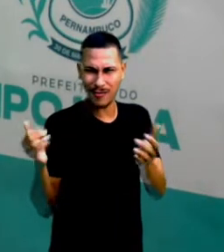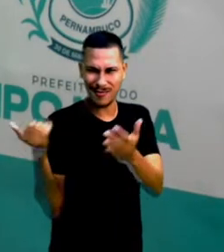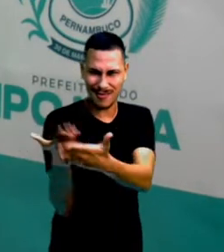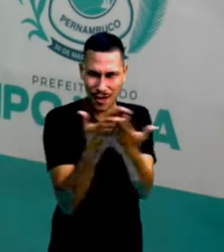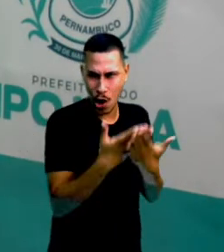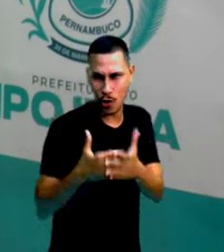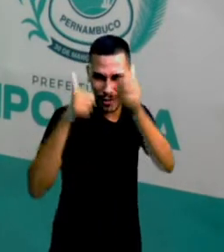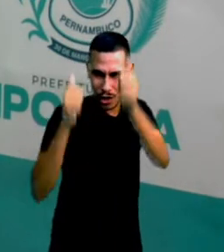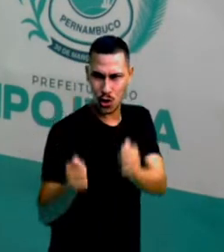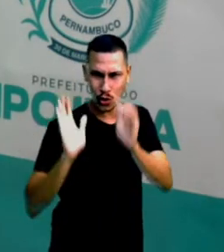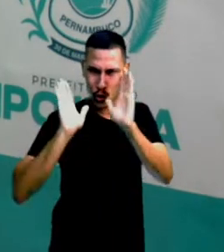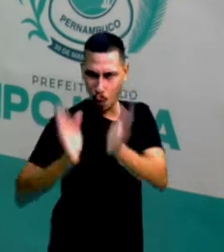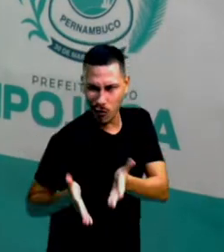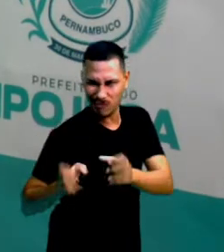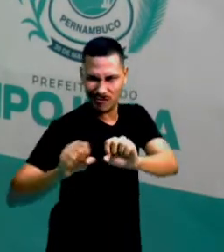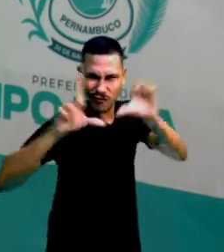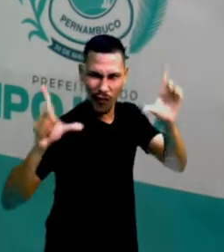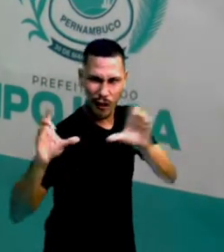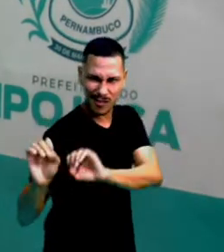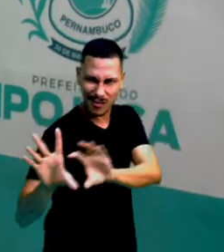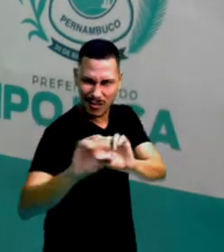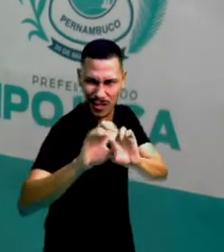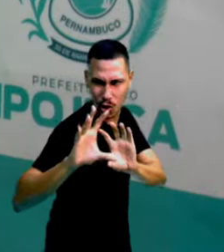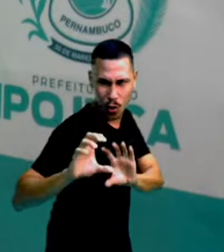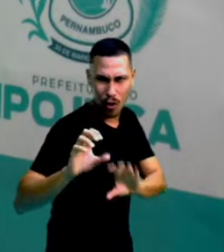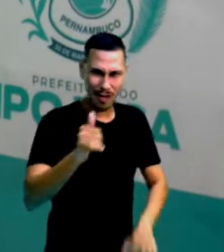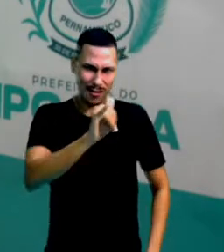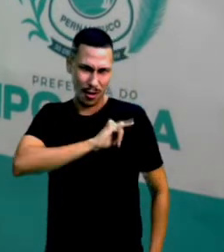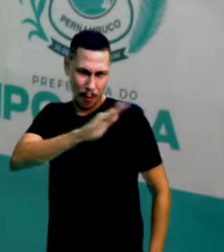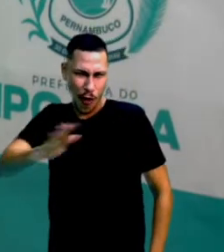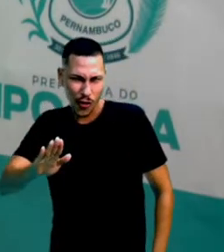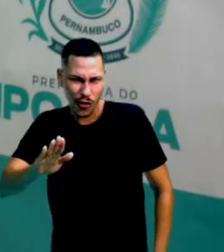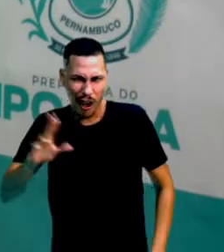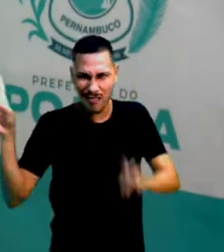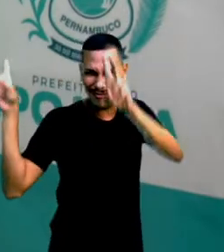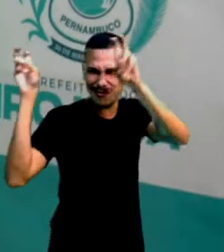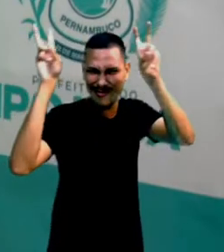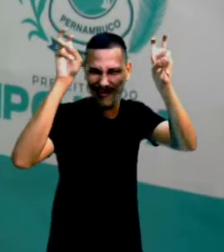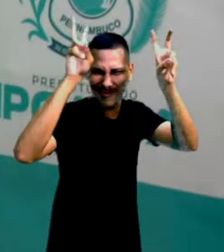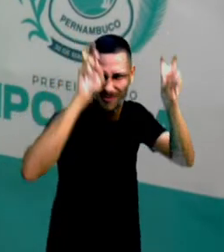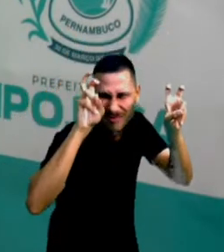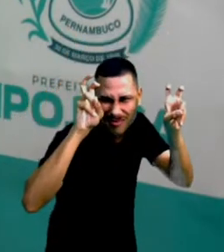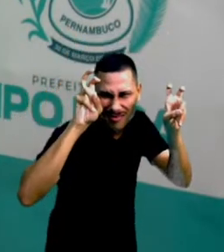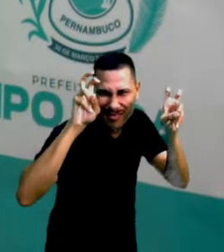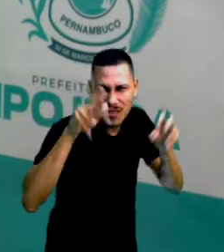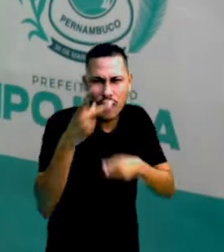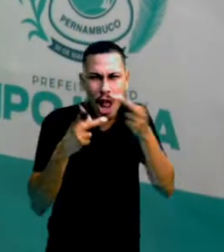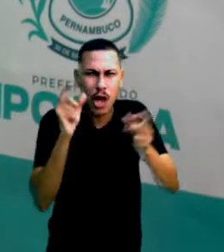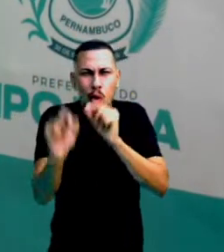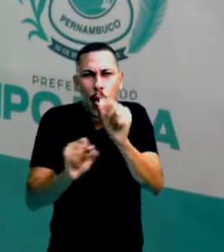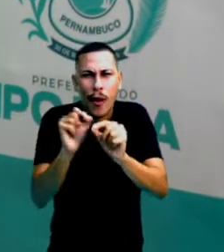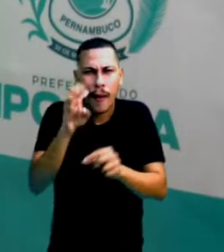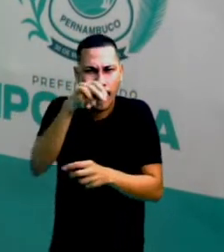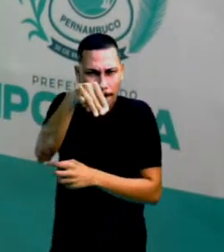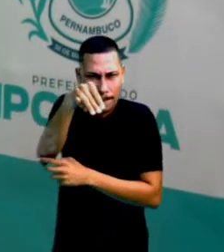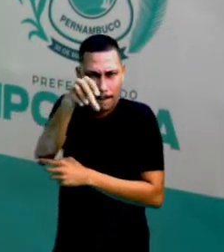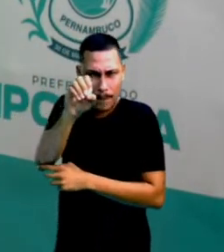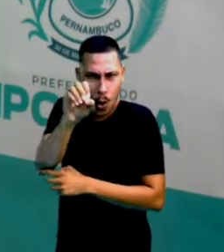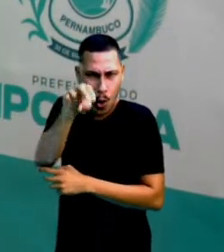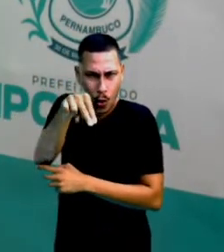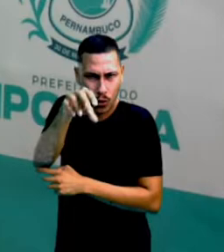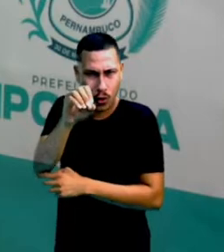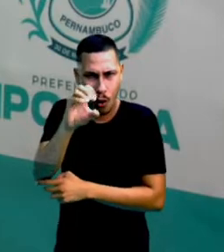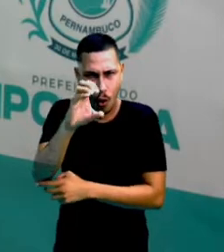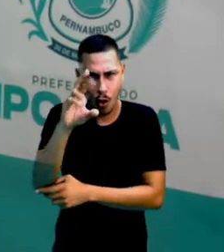aqui na nossa TV Educa Ipojuca, nós vamos falar sobre monocromia. O que será monocromia? Meu Deus, que